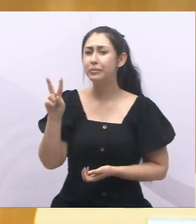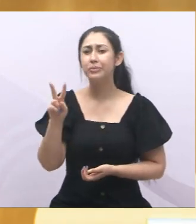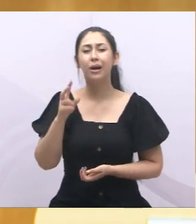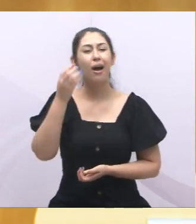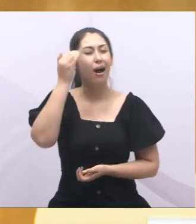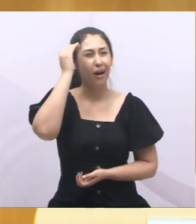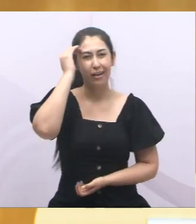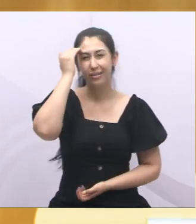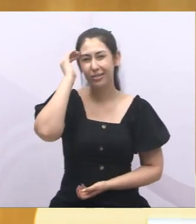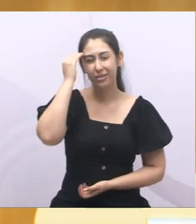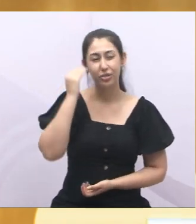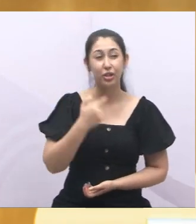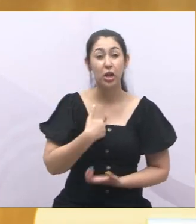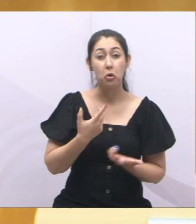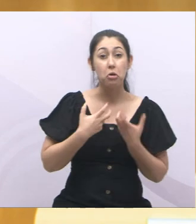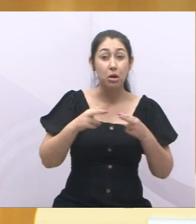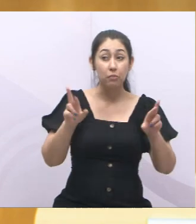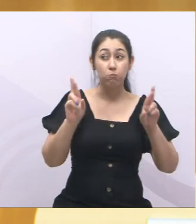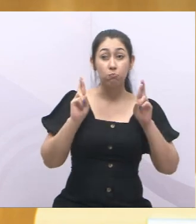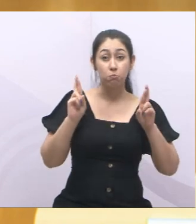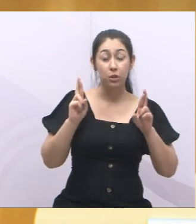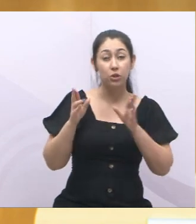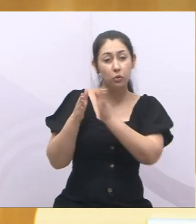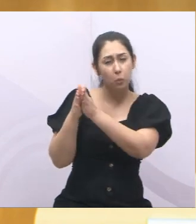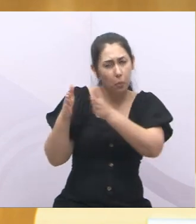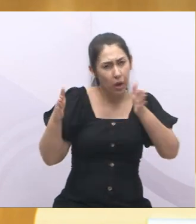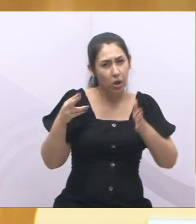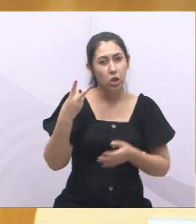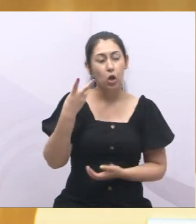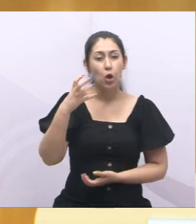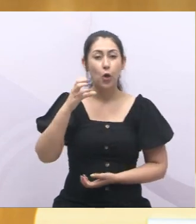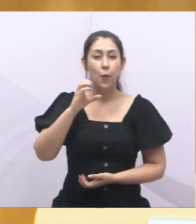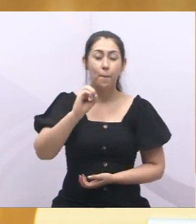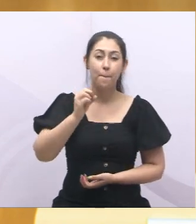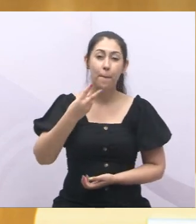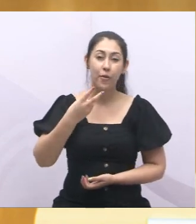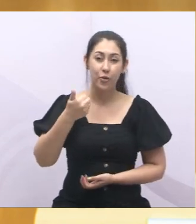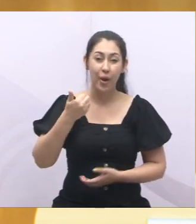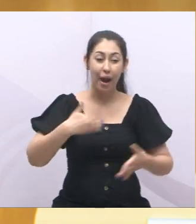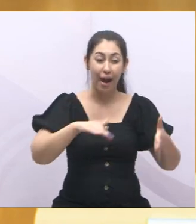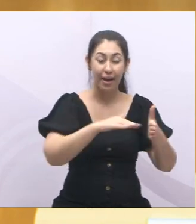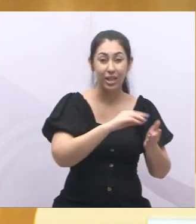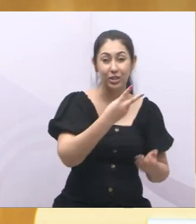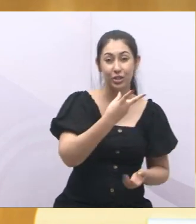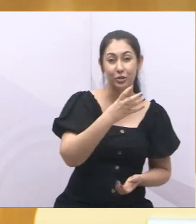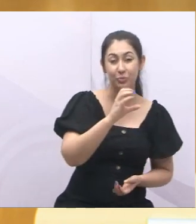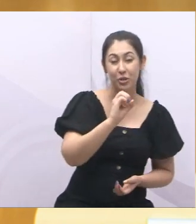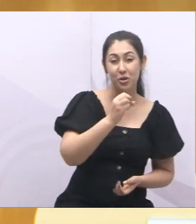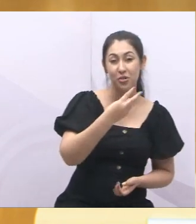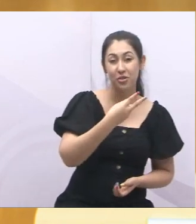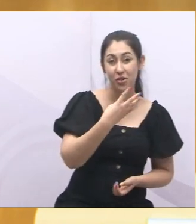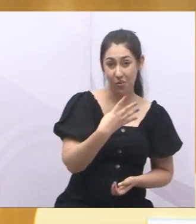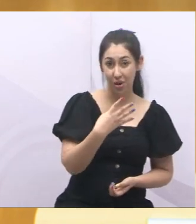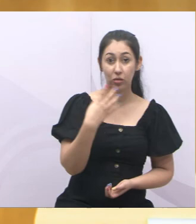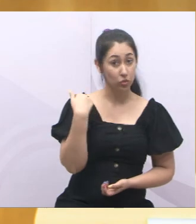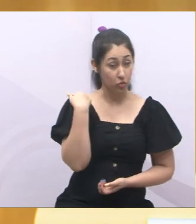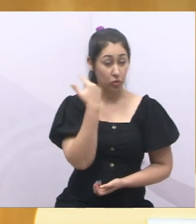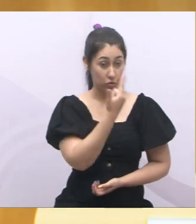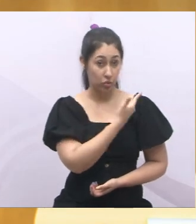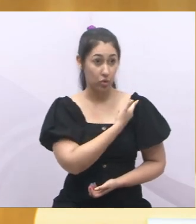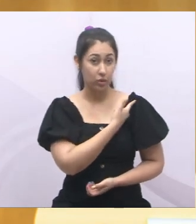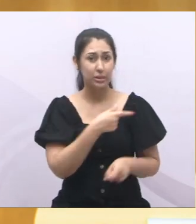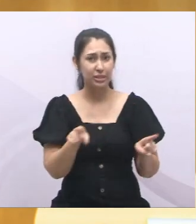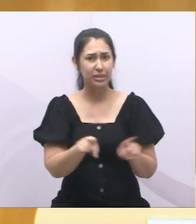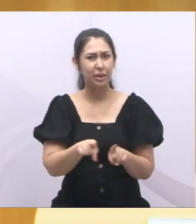ter esperança de que entre 2021 e 2024, todos nós eleitos e empossados hoje, nos